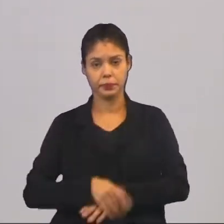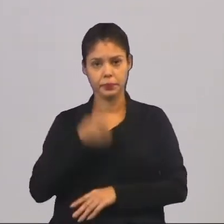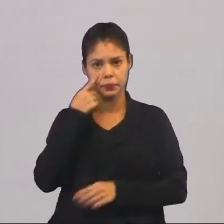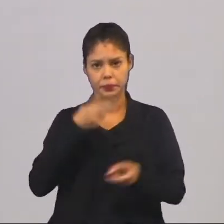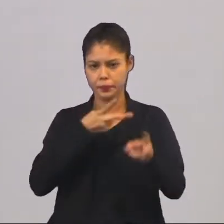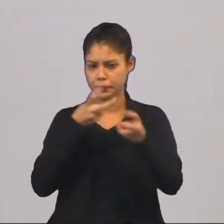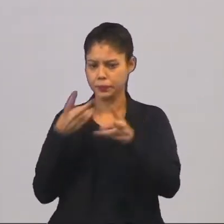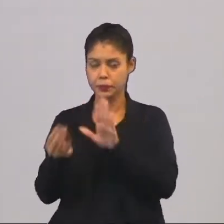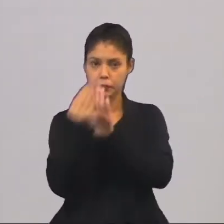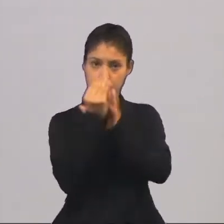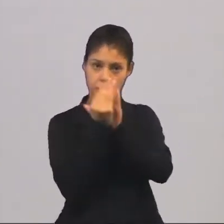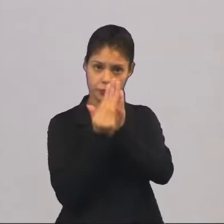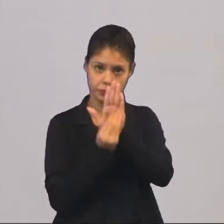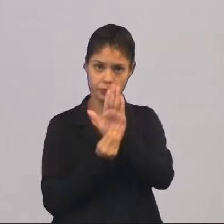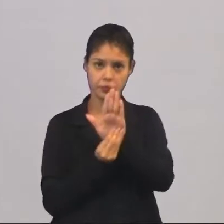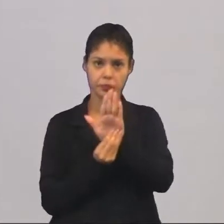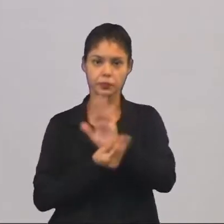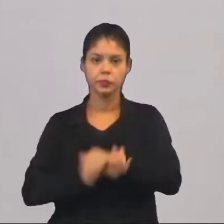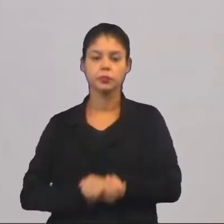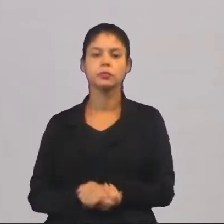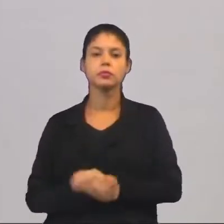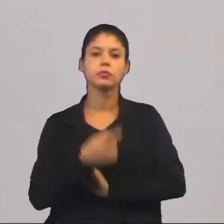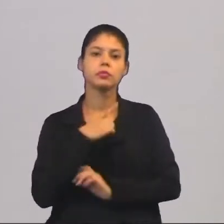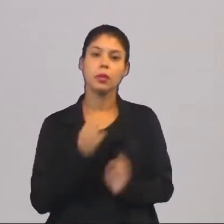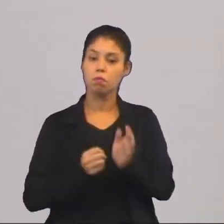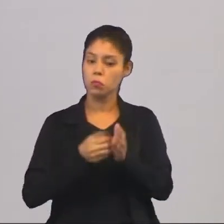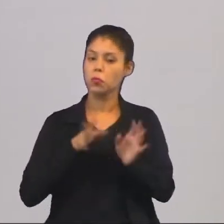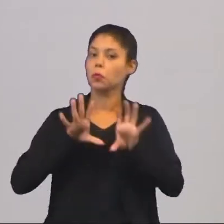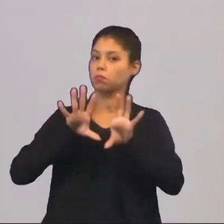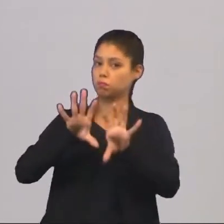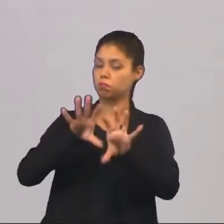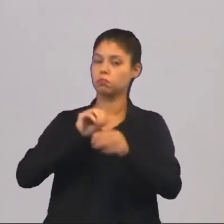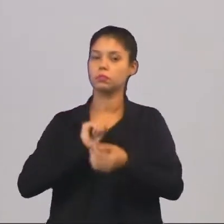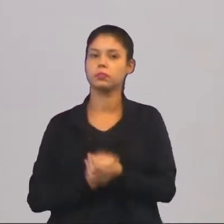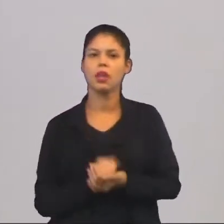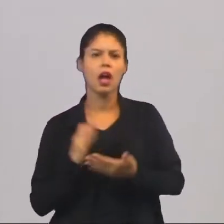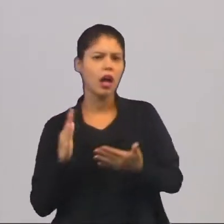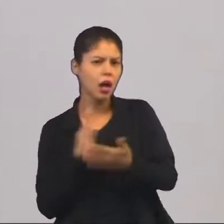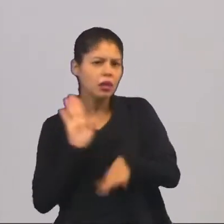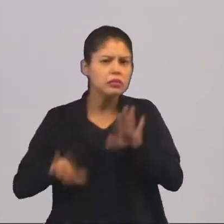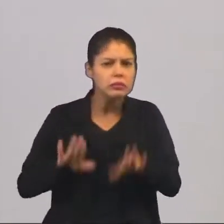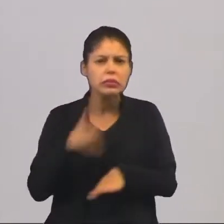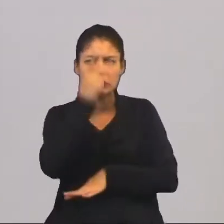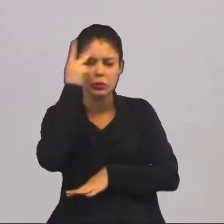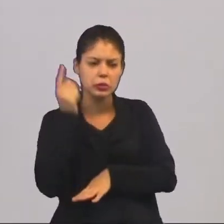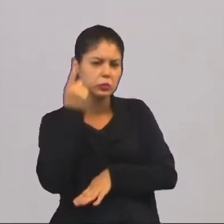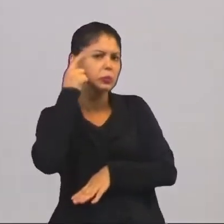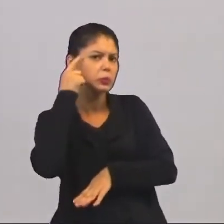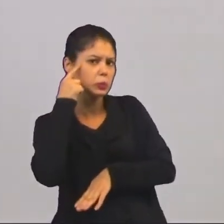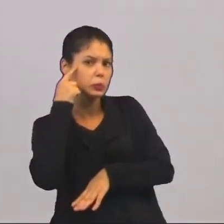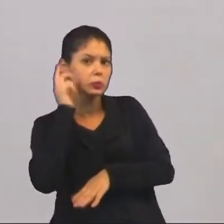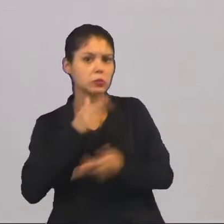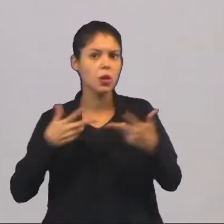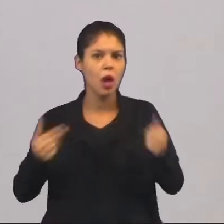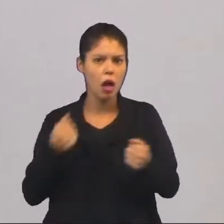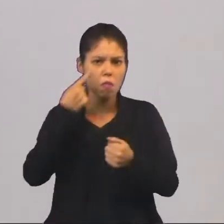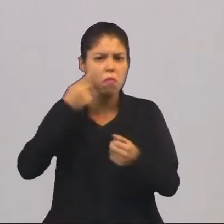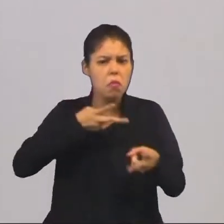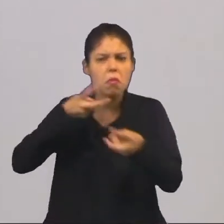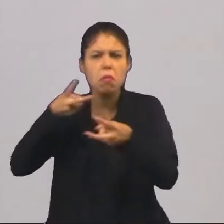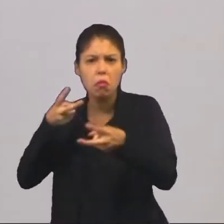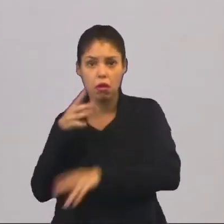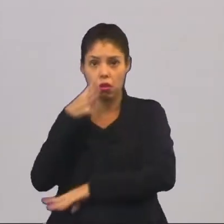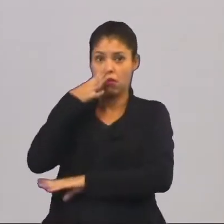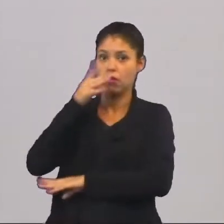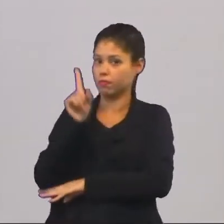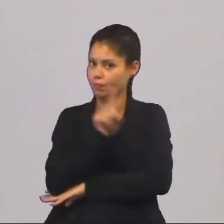em coleta de dados, tá? Existe muito isso. Às vezes a pessoa pensa que é uma coisa absurda, mas